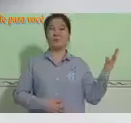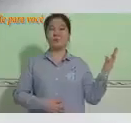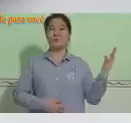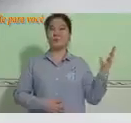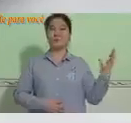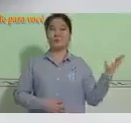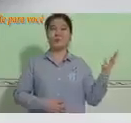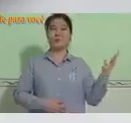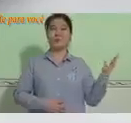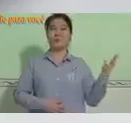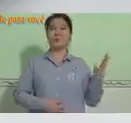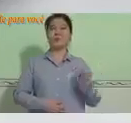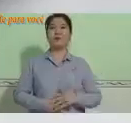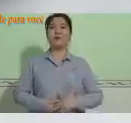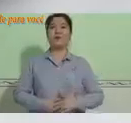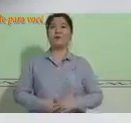É acento agudo